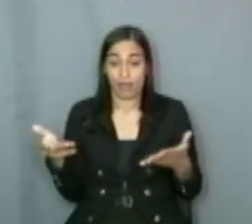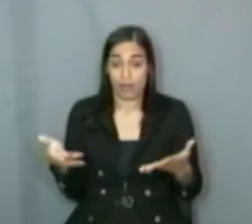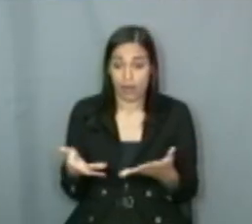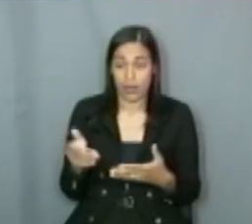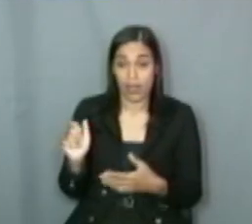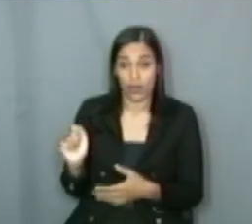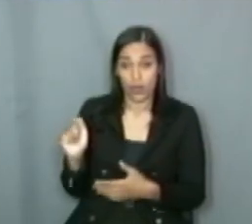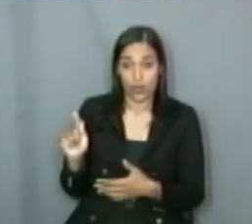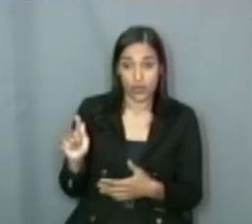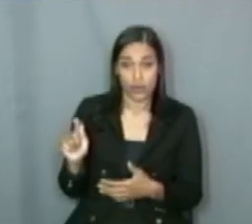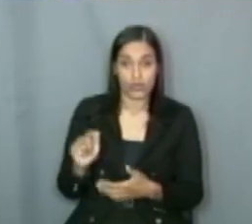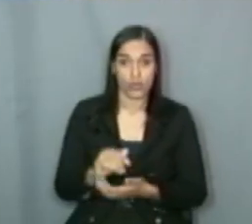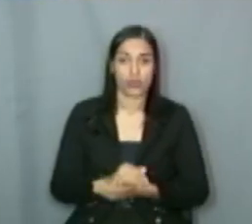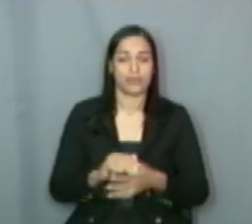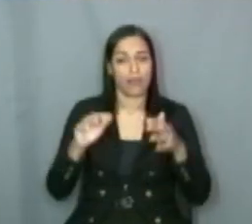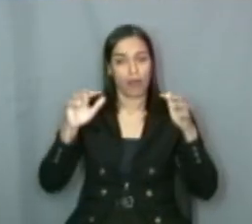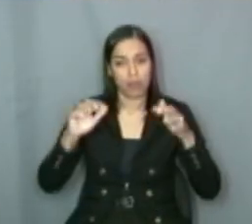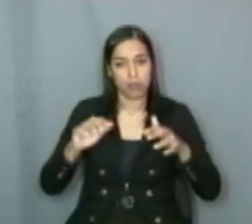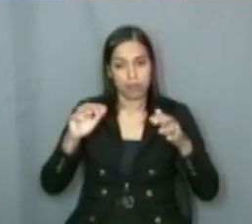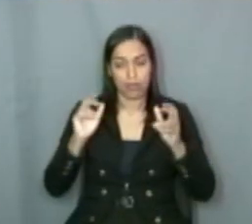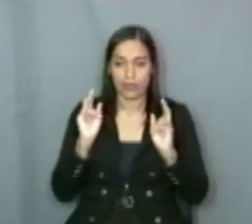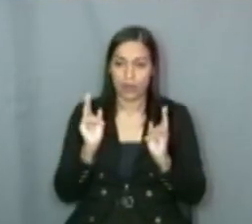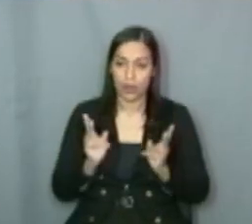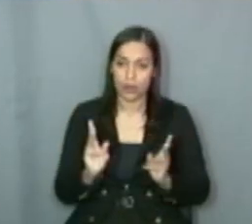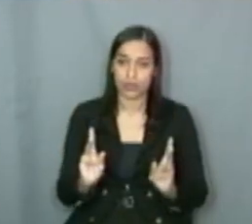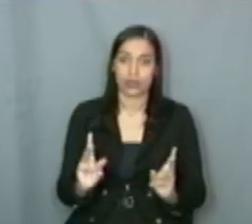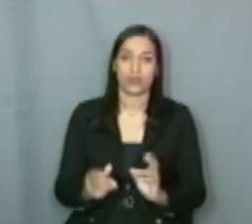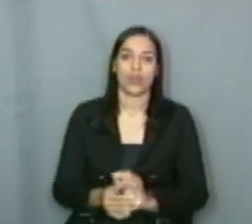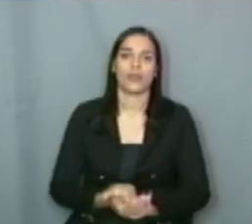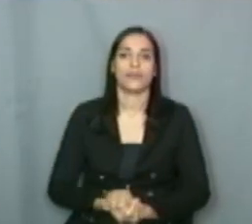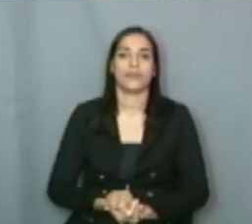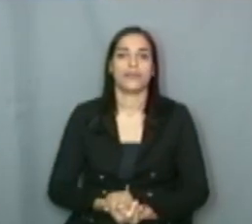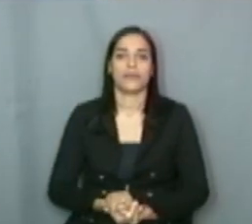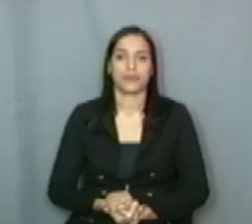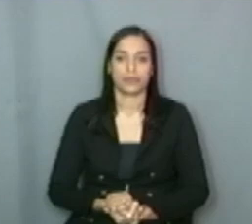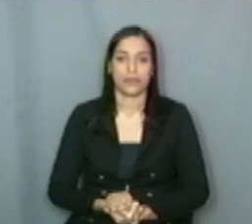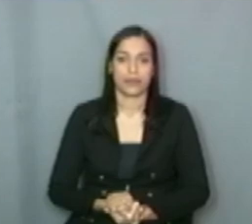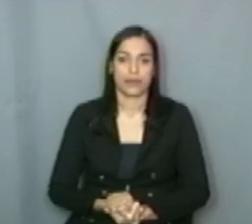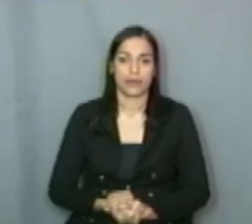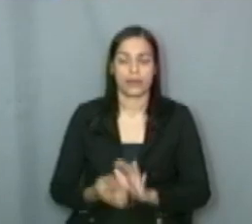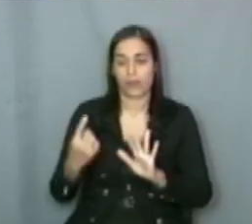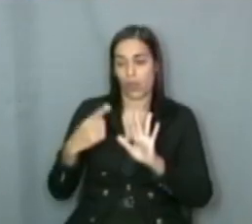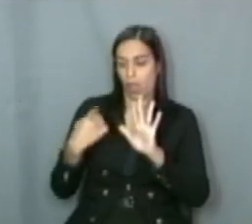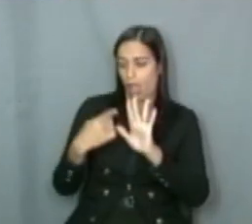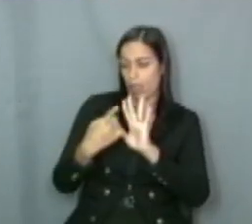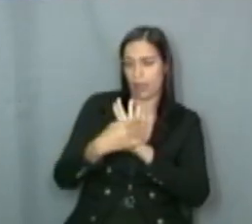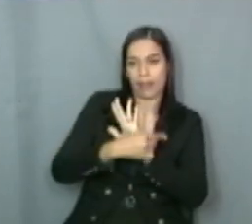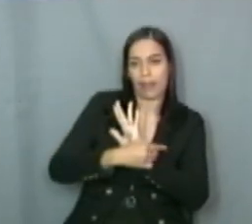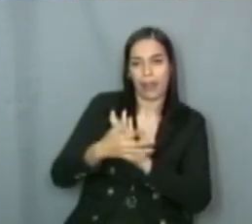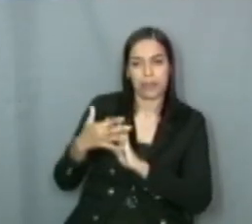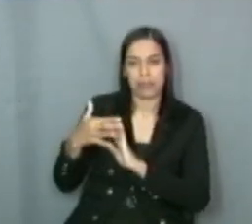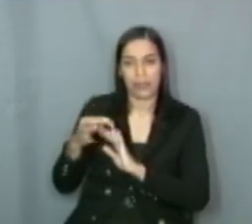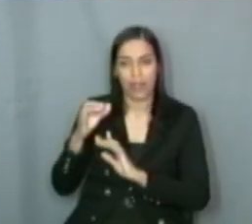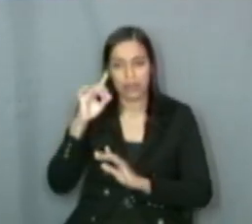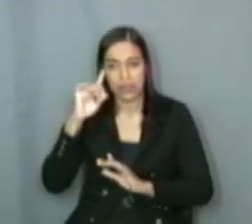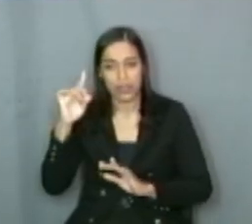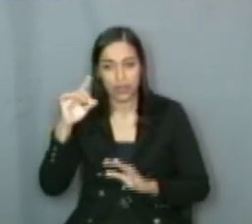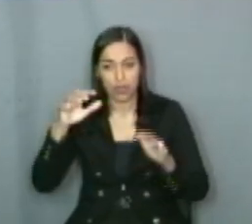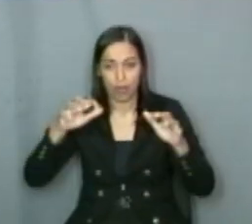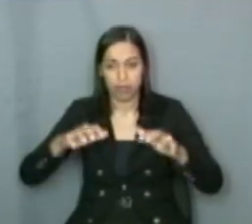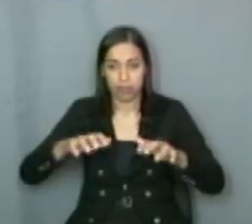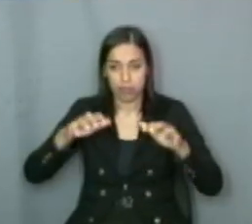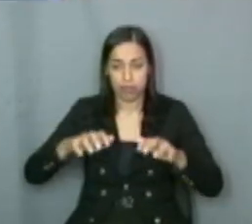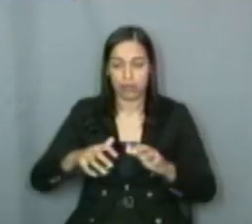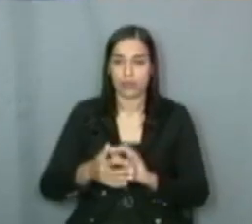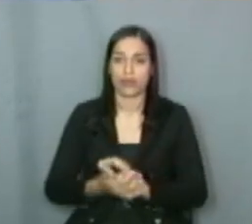para o fim, as chuvas vão continuar. Ainda tem pelo menos aí, segundo o calendário, mais uns 10 dias de chuva,